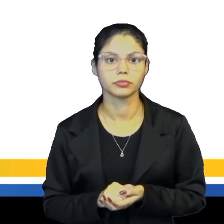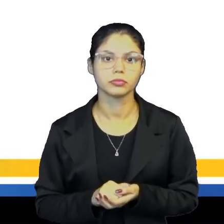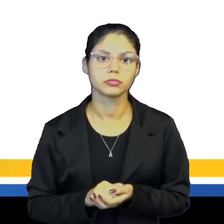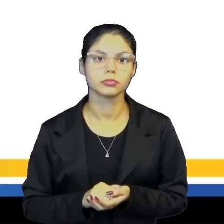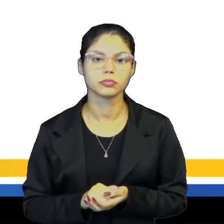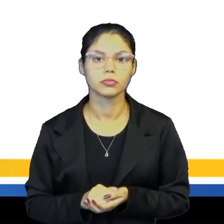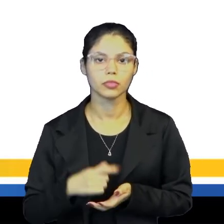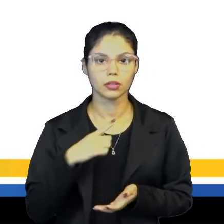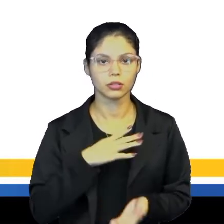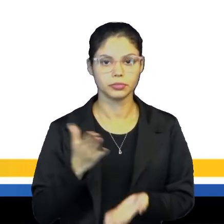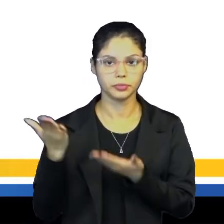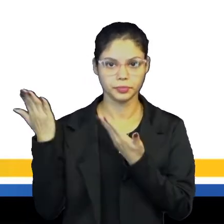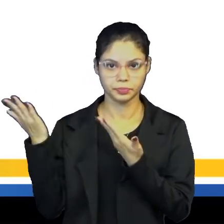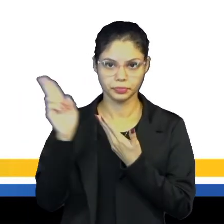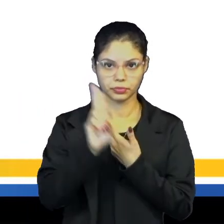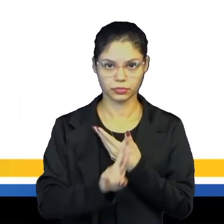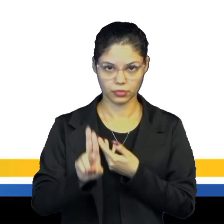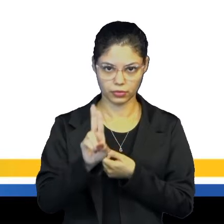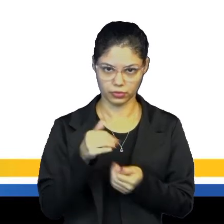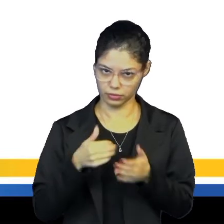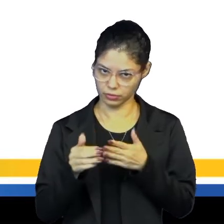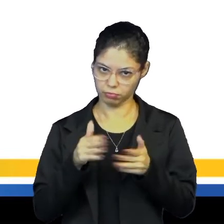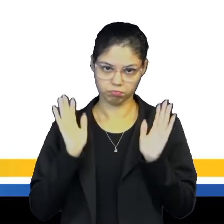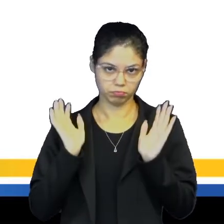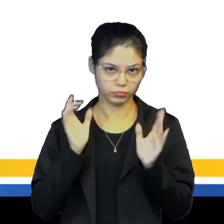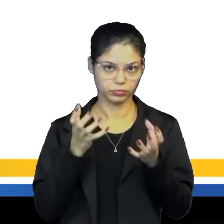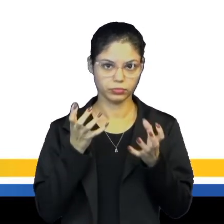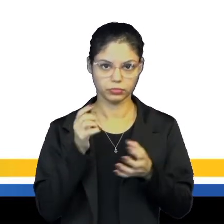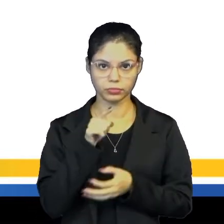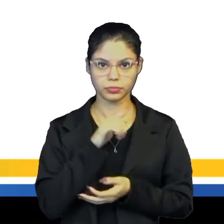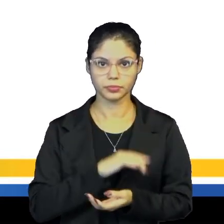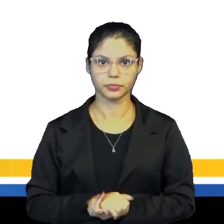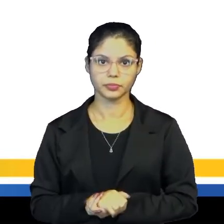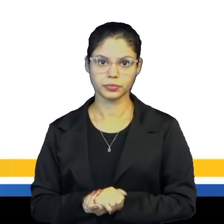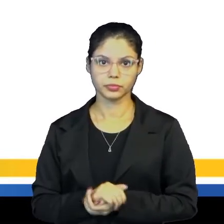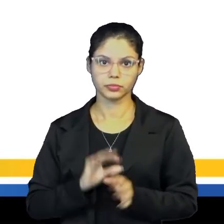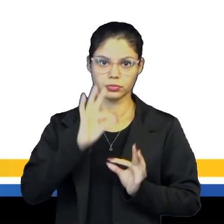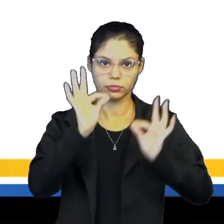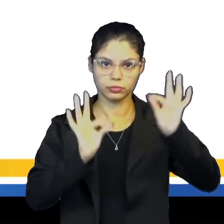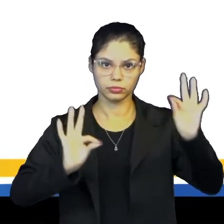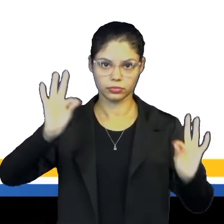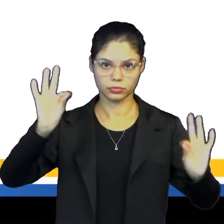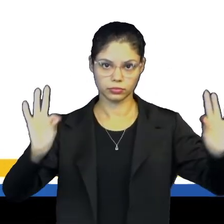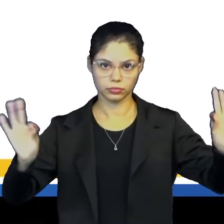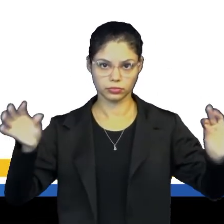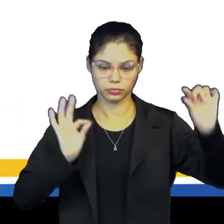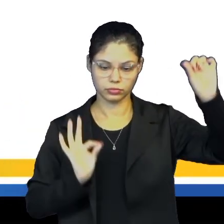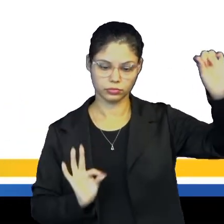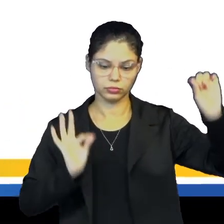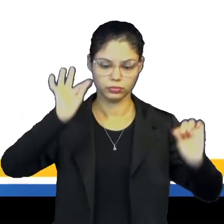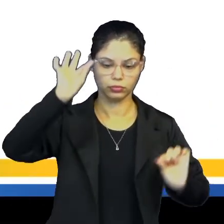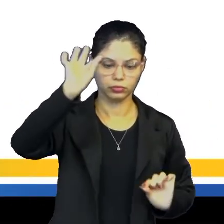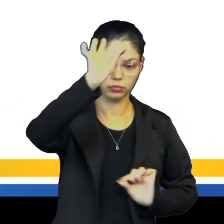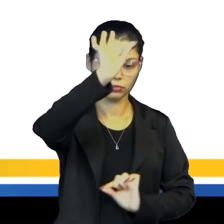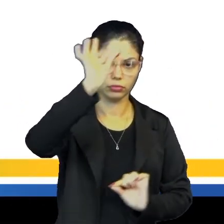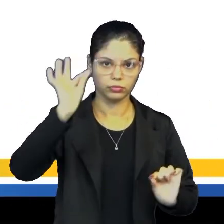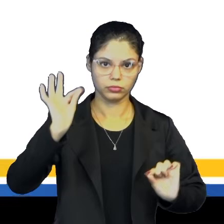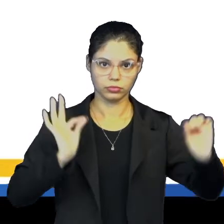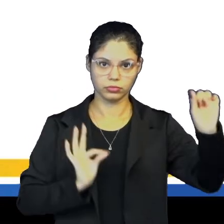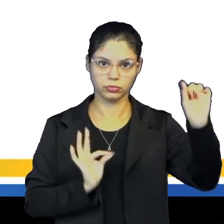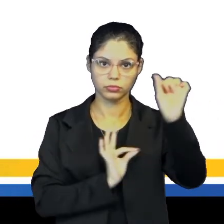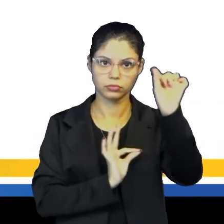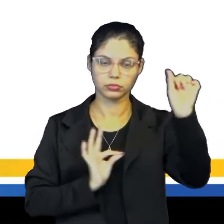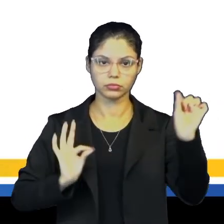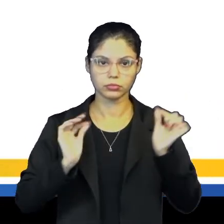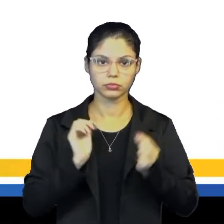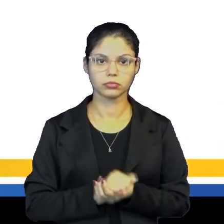complexa, eu deixo para vocês utilizarem da forma que vocês desejarem. Tracejada ou não. Então, nós trouxemos